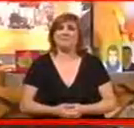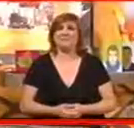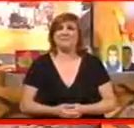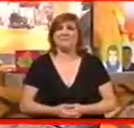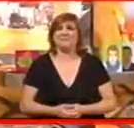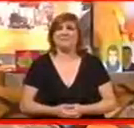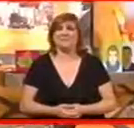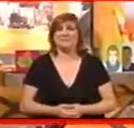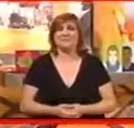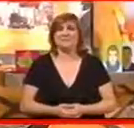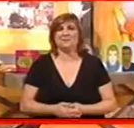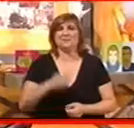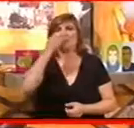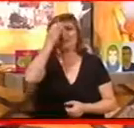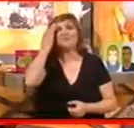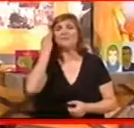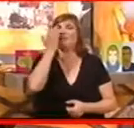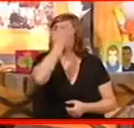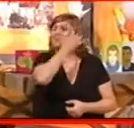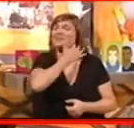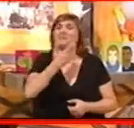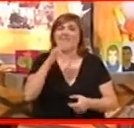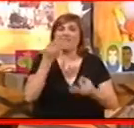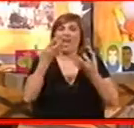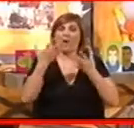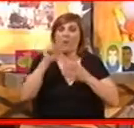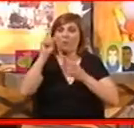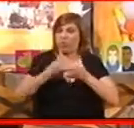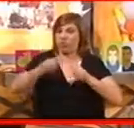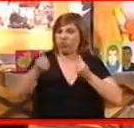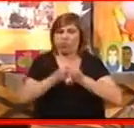Se quiser. Agora é que a vaselina está a resultar, ora bolas. É com efeito retardante.